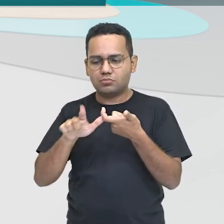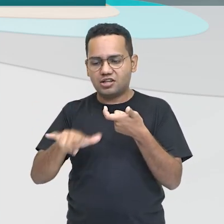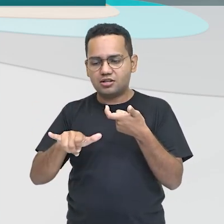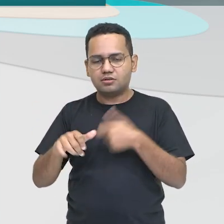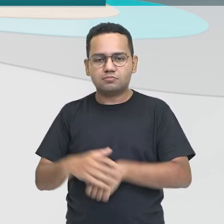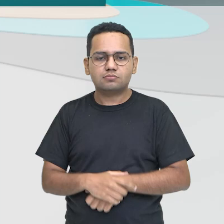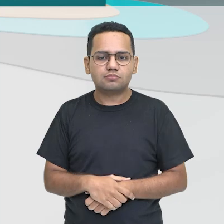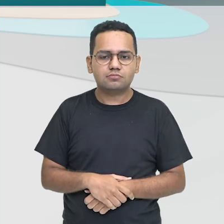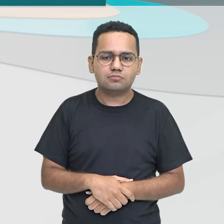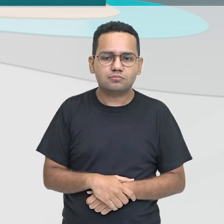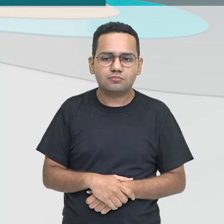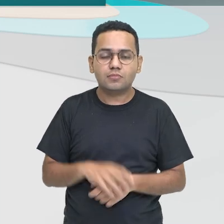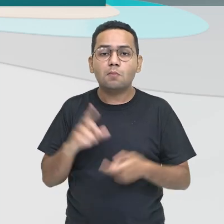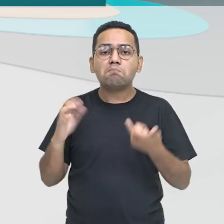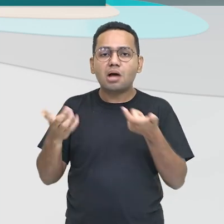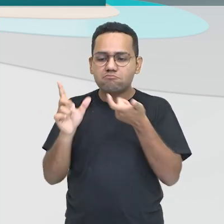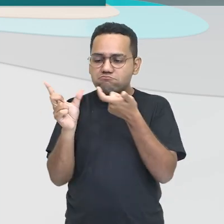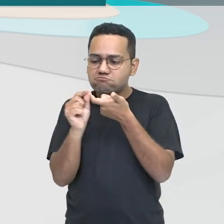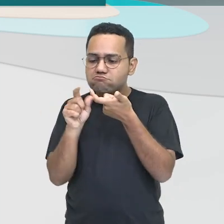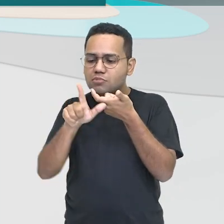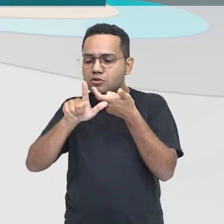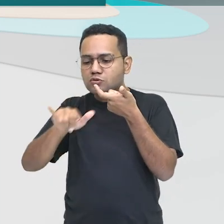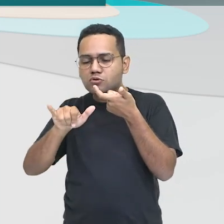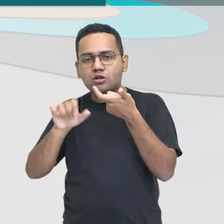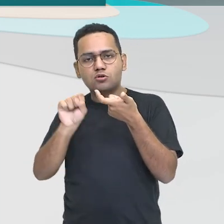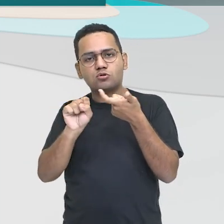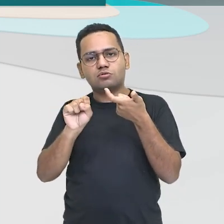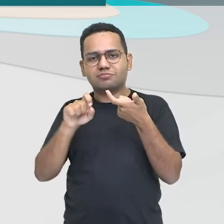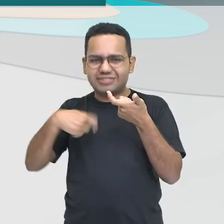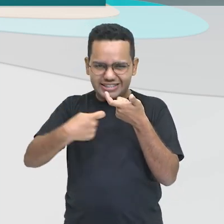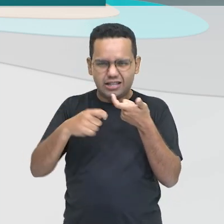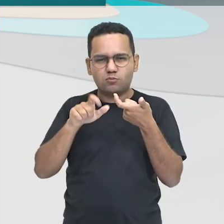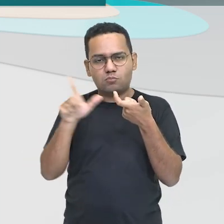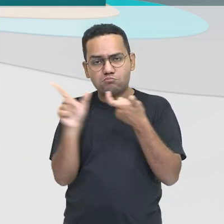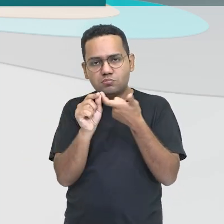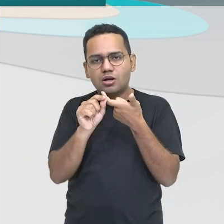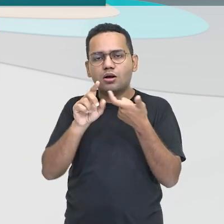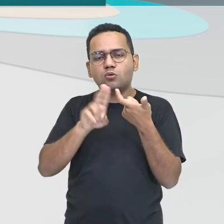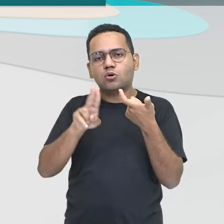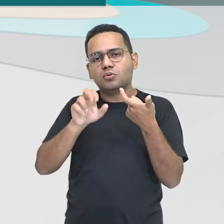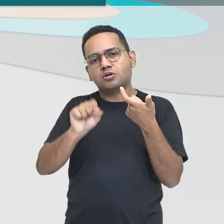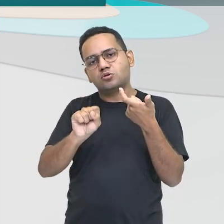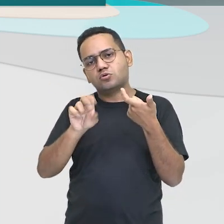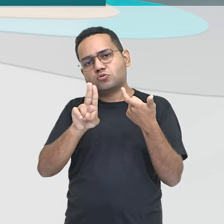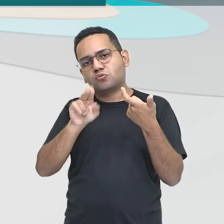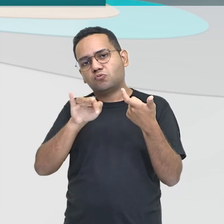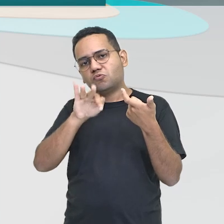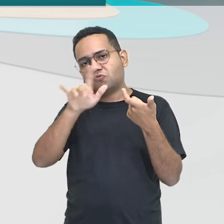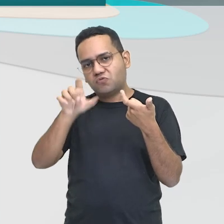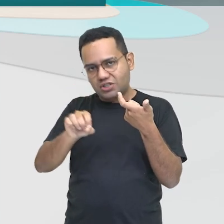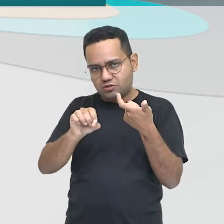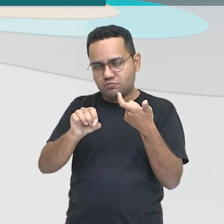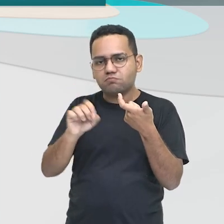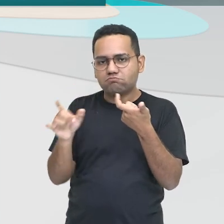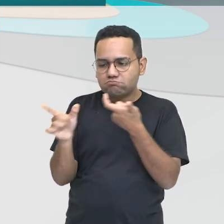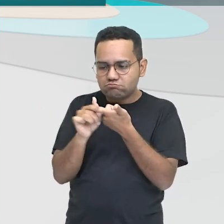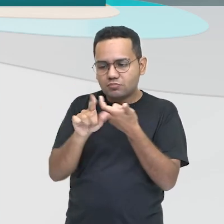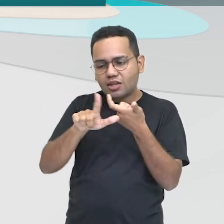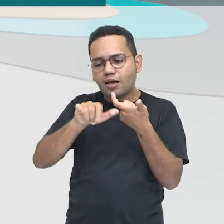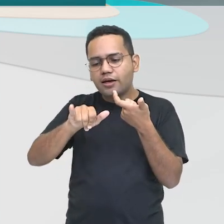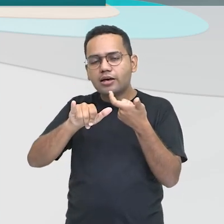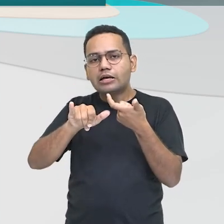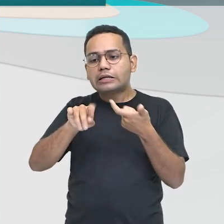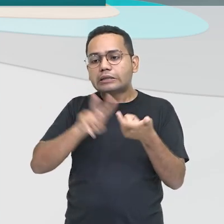já existe. Esse sufixo é um indicativo muito importante, porque ele indica o advérbio mente em língua